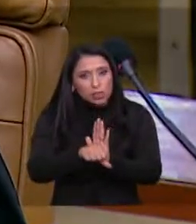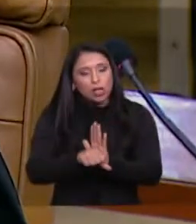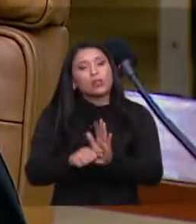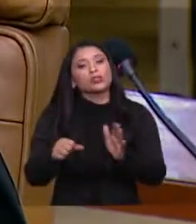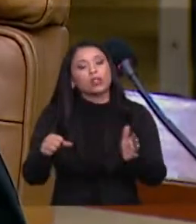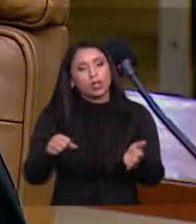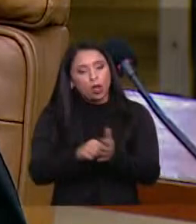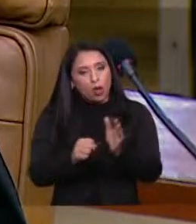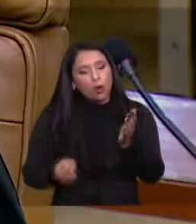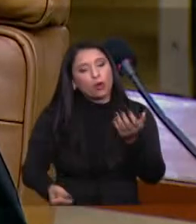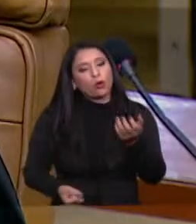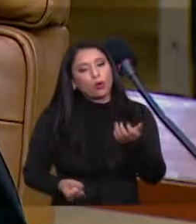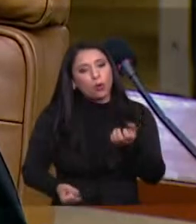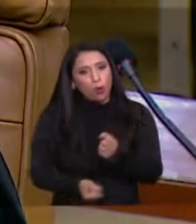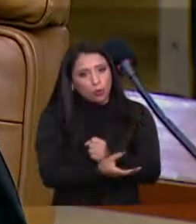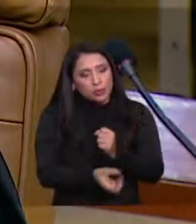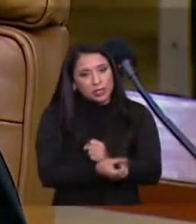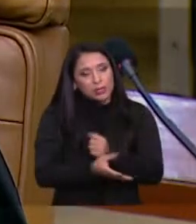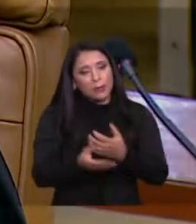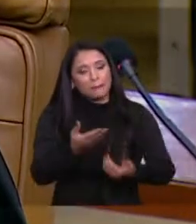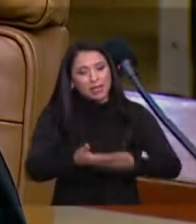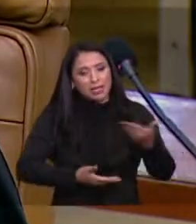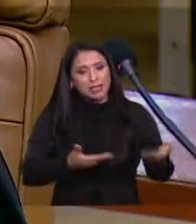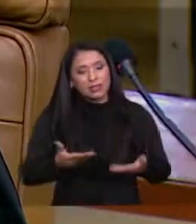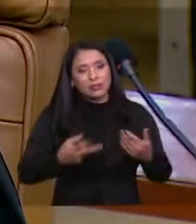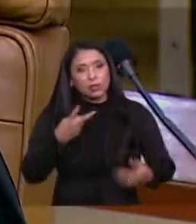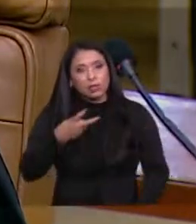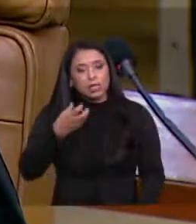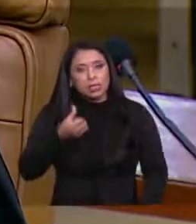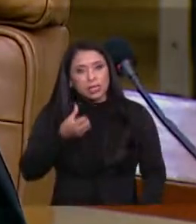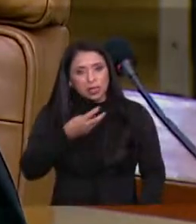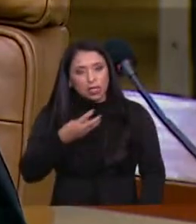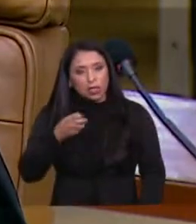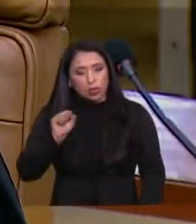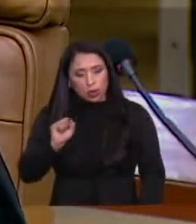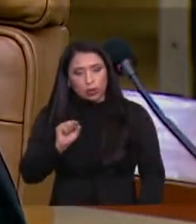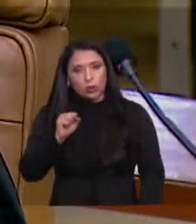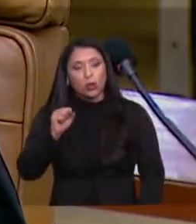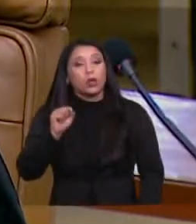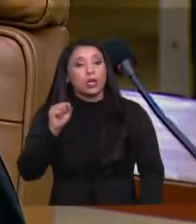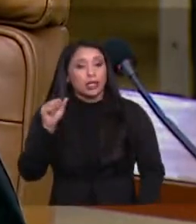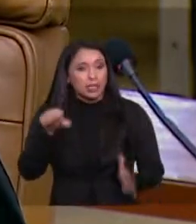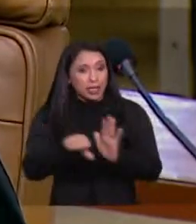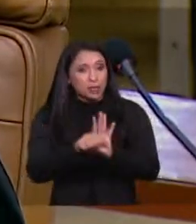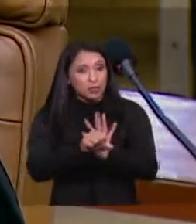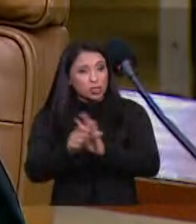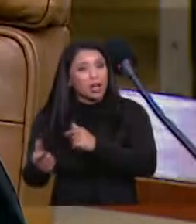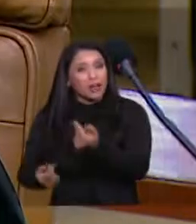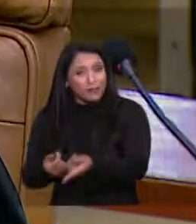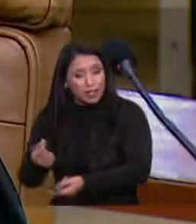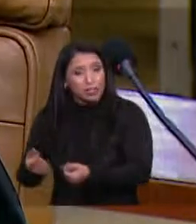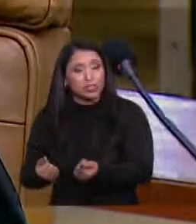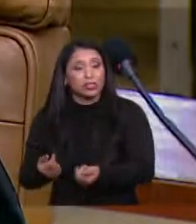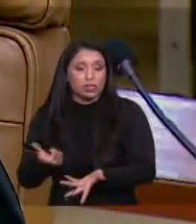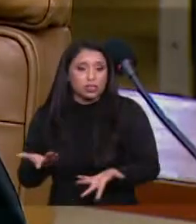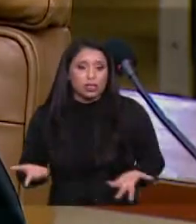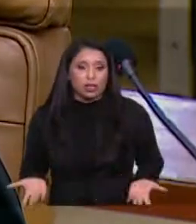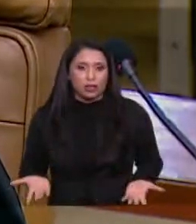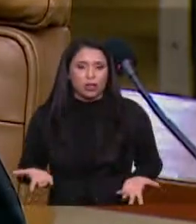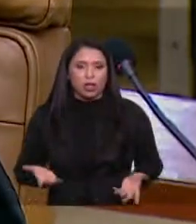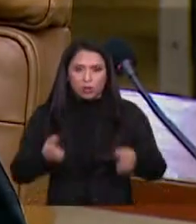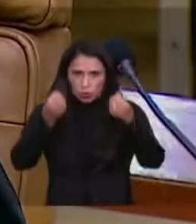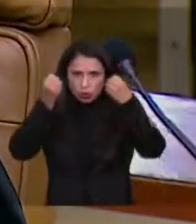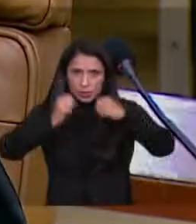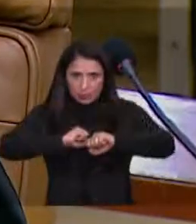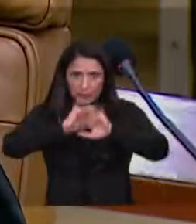de seis anos e quatro meses para cada um dos 268 crimes de lavagem de dinheiro também com curso material eu estou